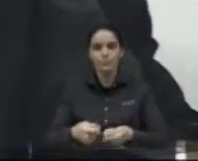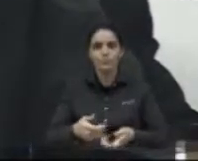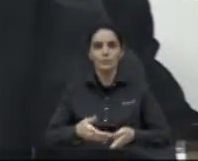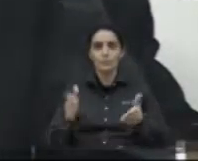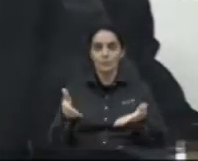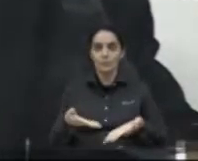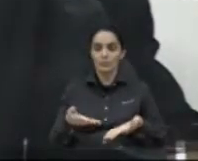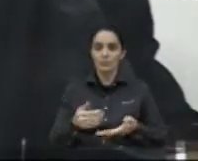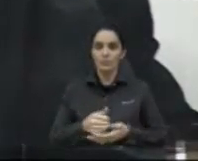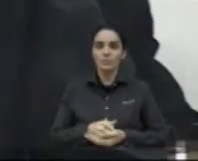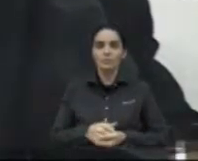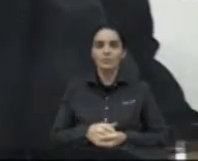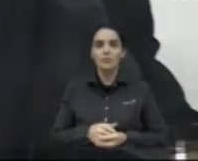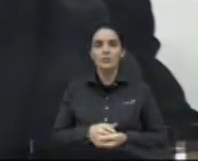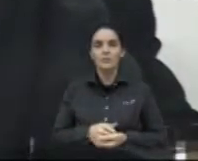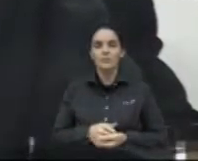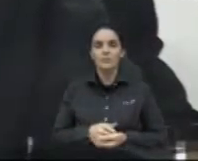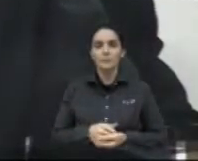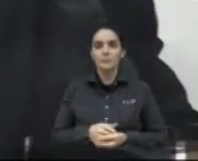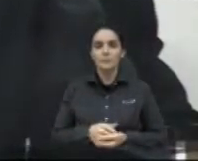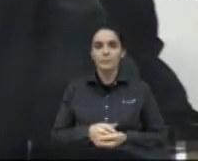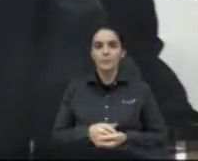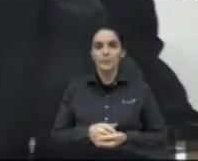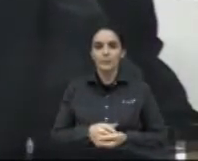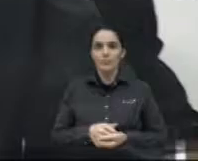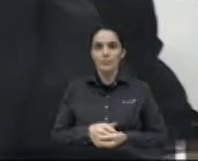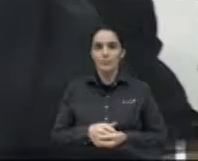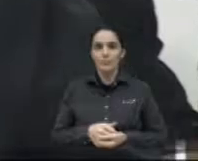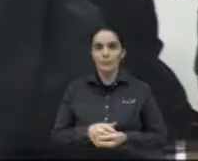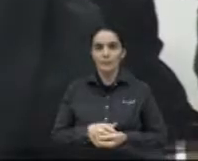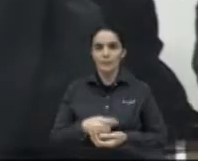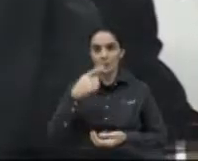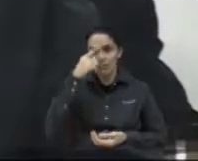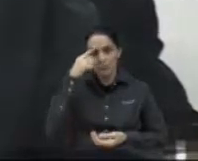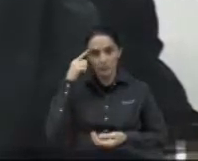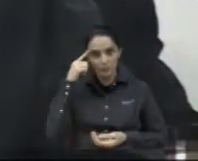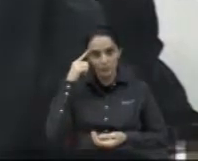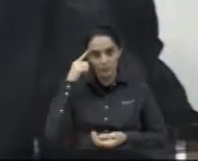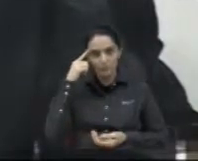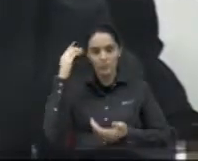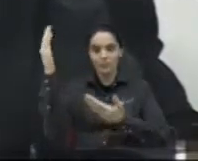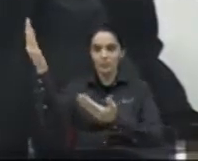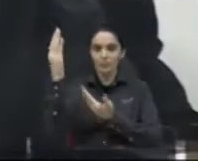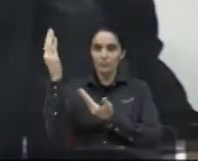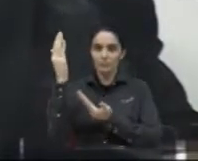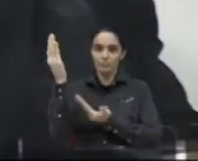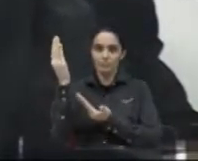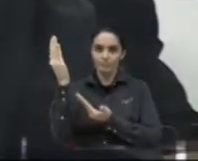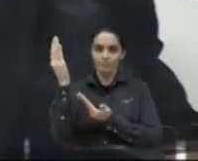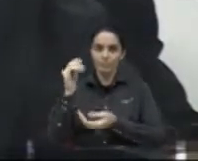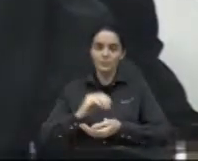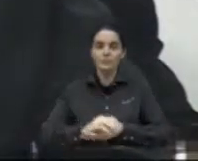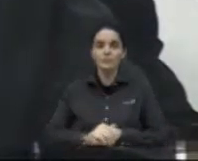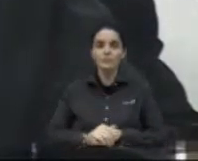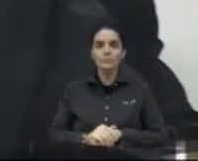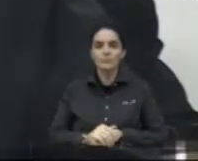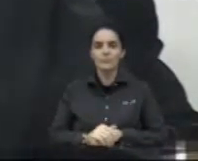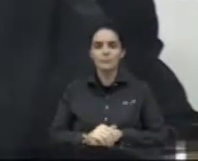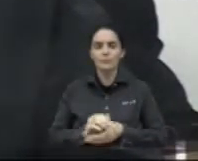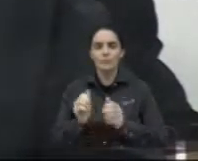gesto muito singelo desta Câmara Municipal, através de minha pessoa e com certeza com o apoio de todos os